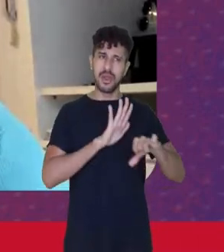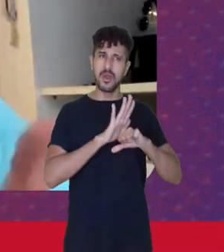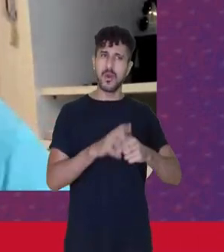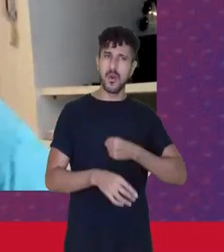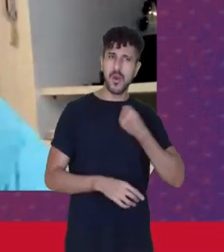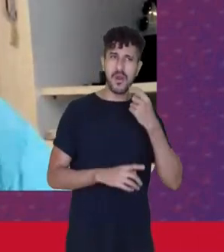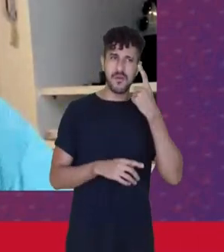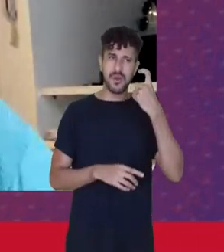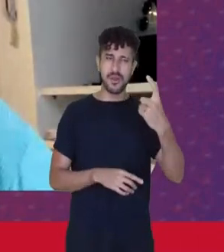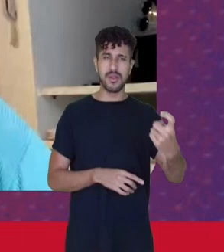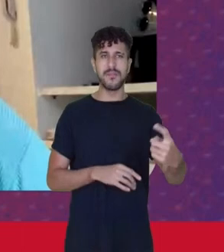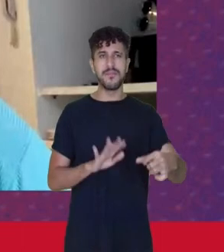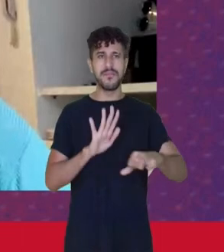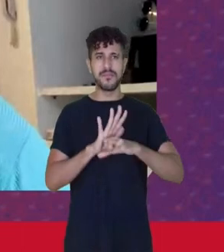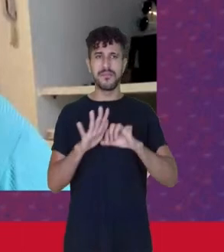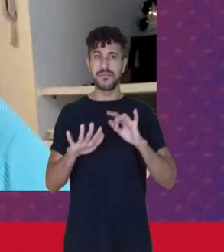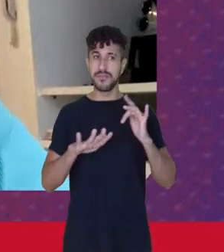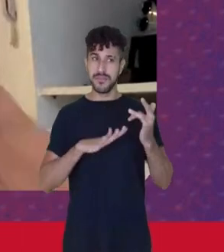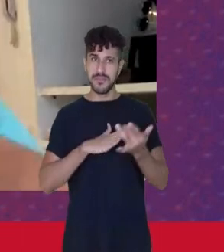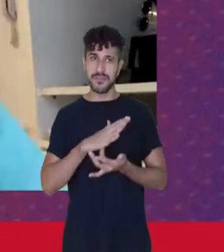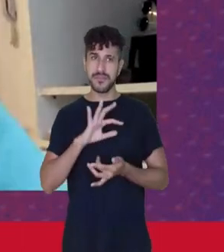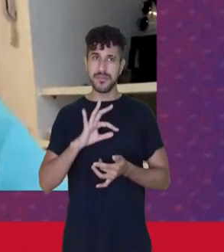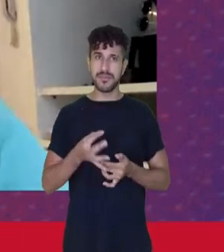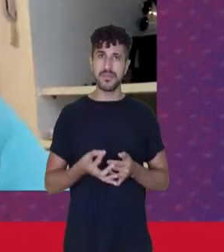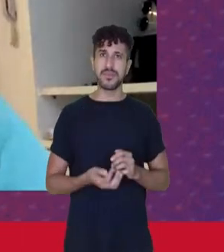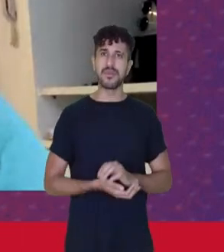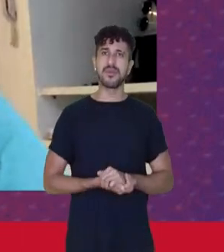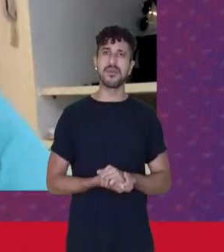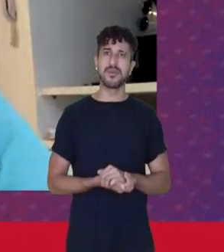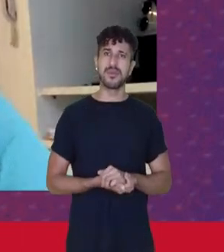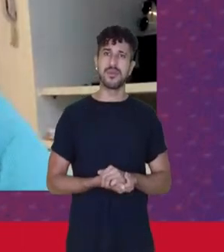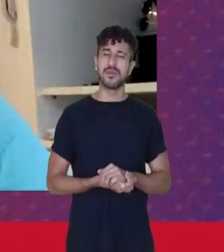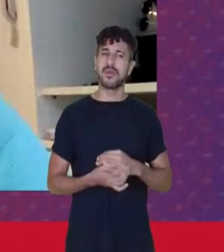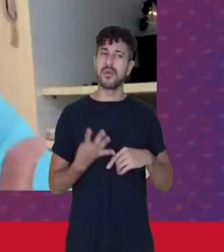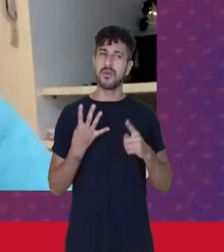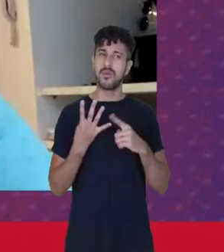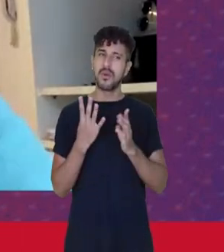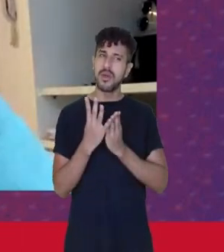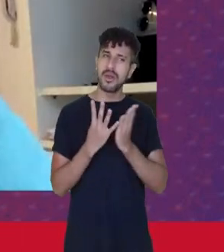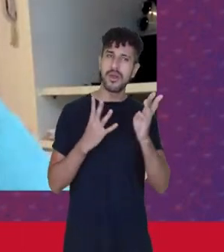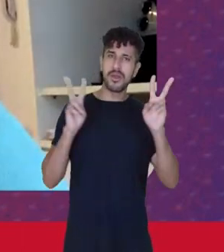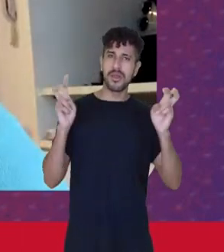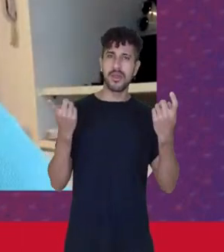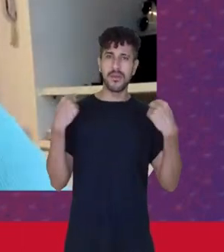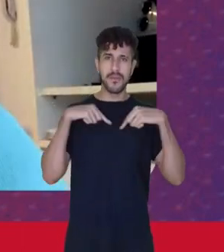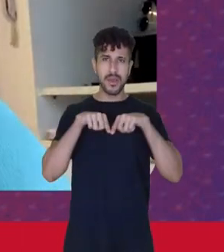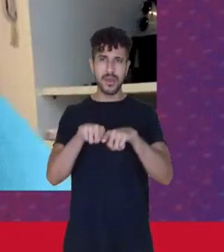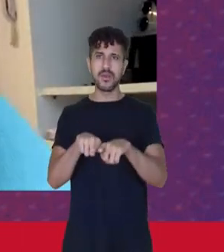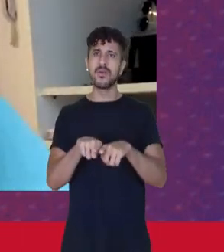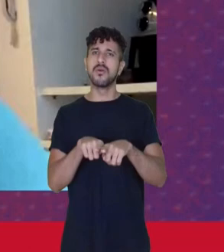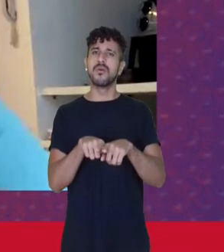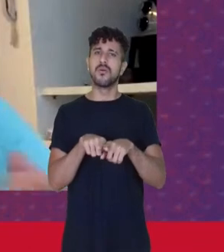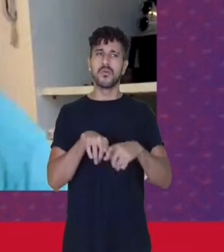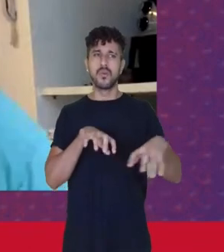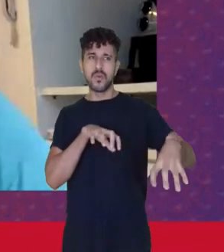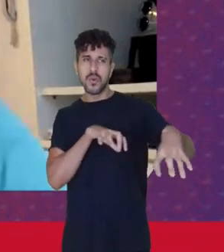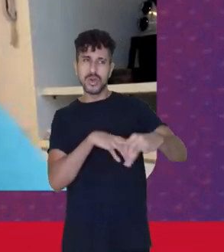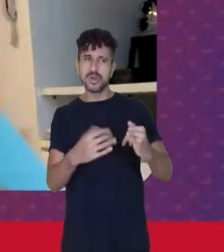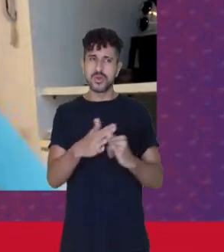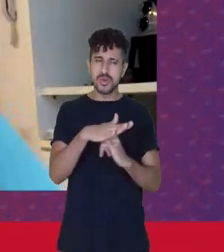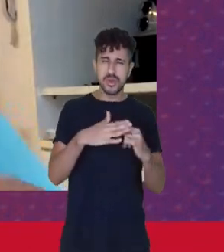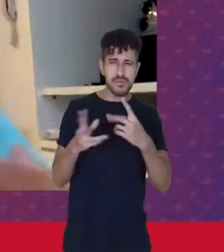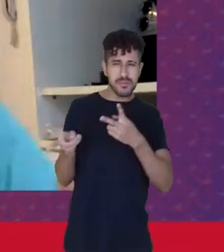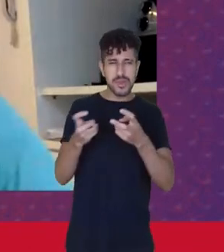violência e ao crime nas redes, tá? E o quarto eixo era a questão da parceria. Nós tínhamos